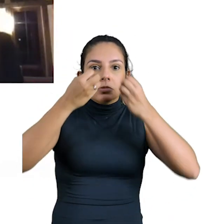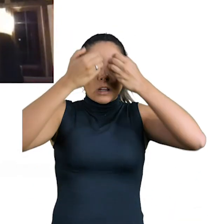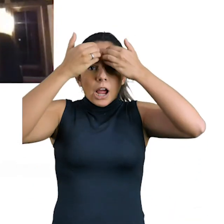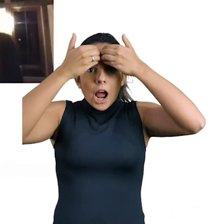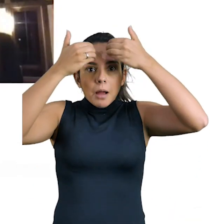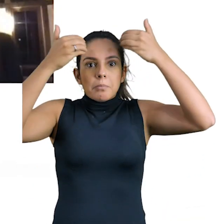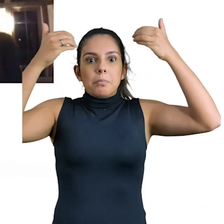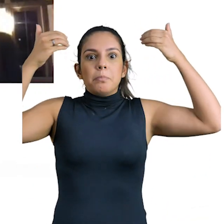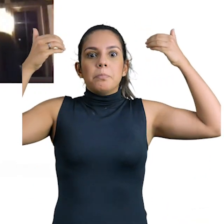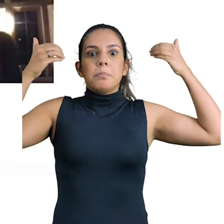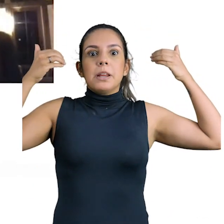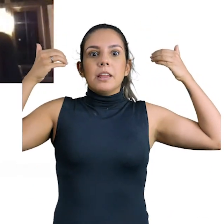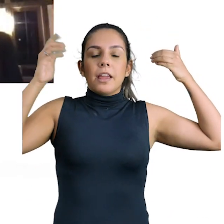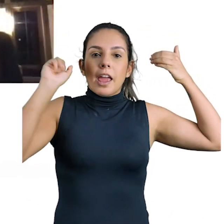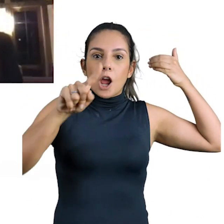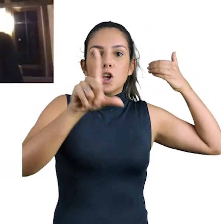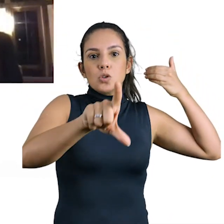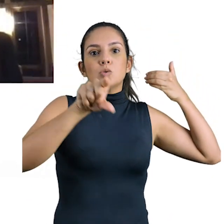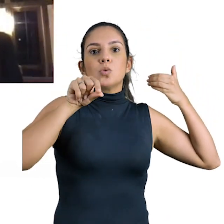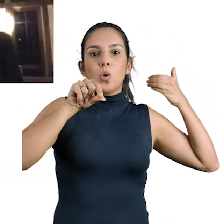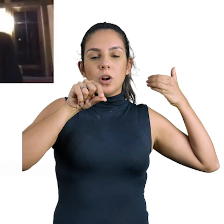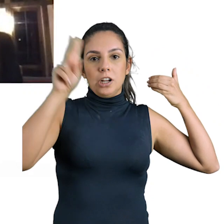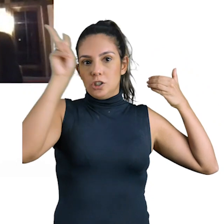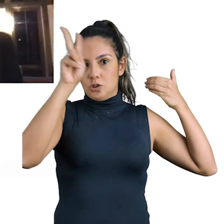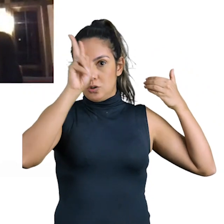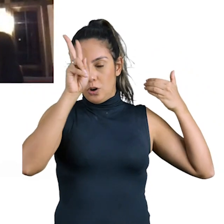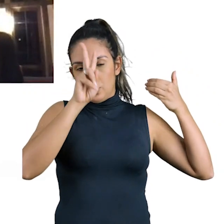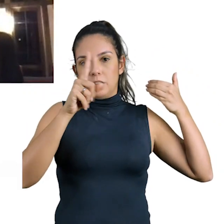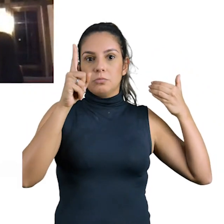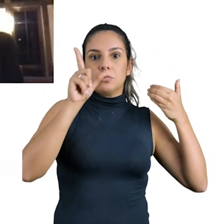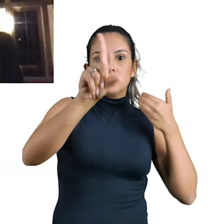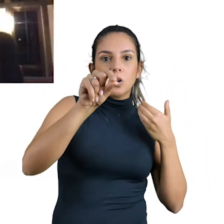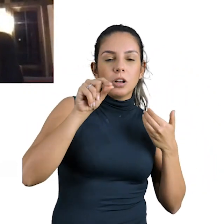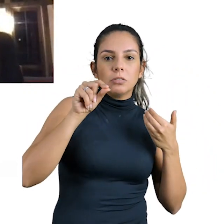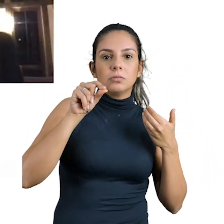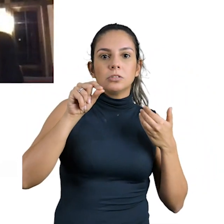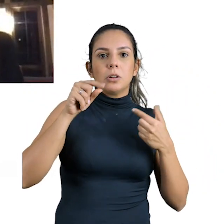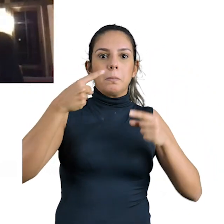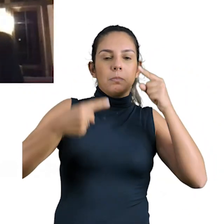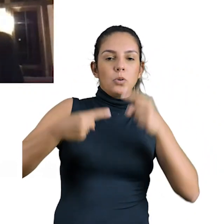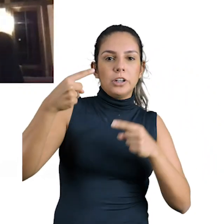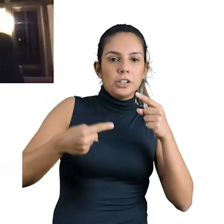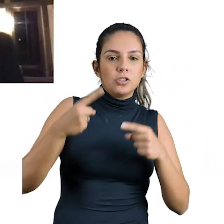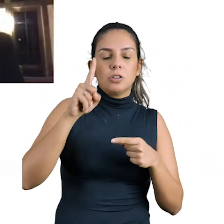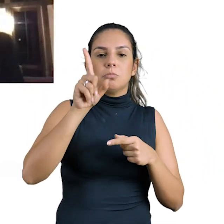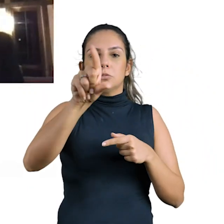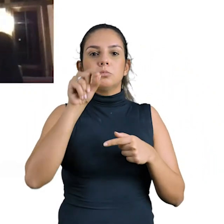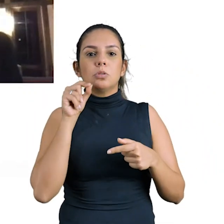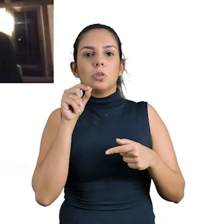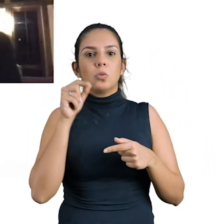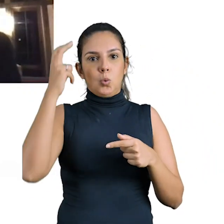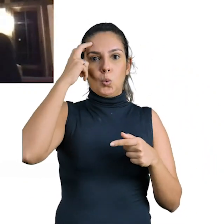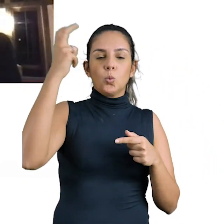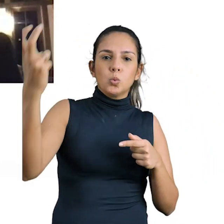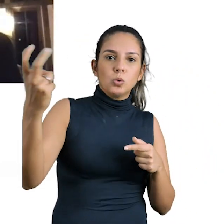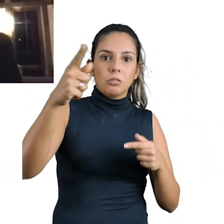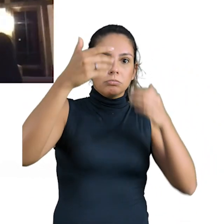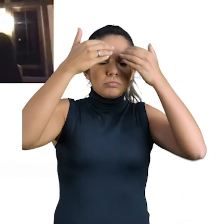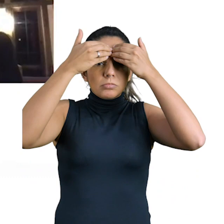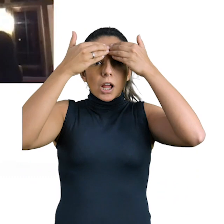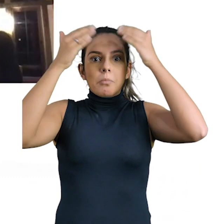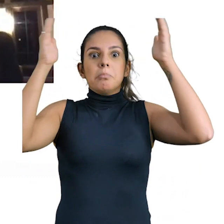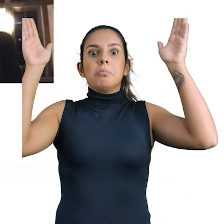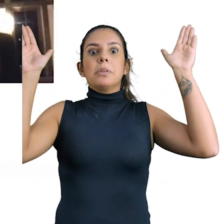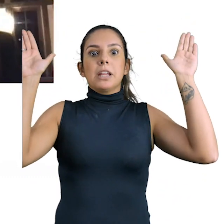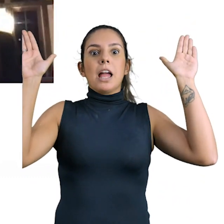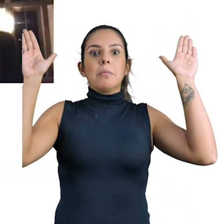possibilidade, é uma escolha histórica, é uma escolha política, é uma escolha cultural. E